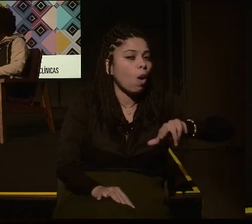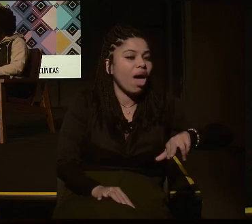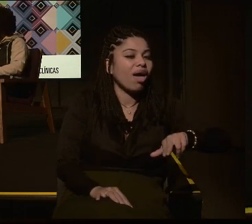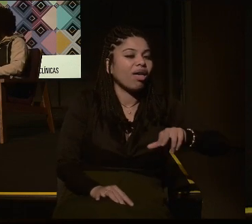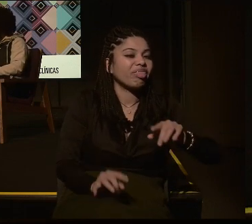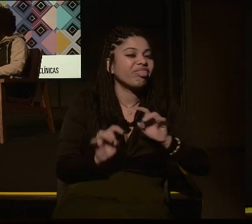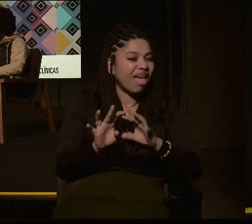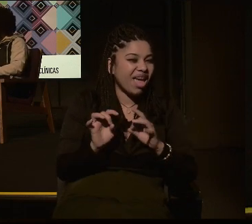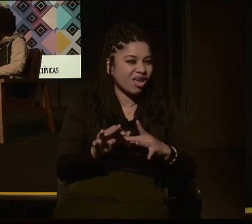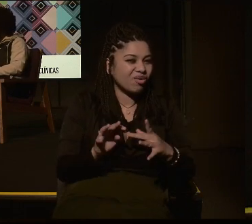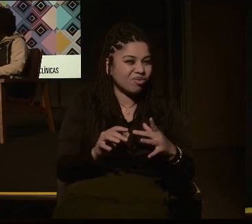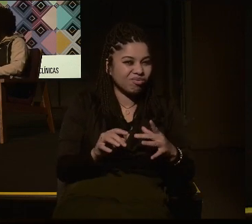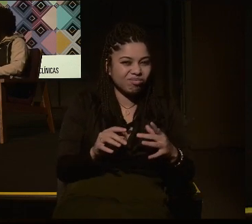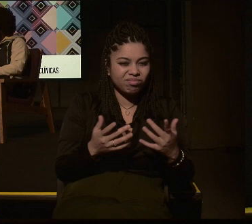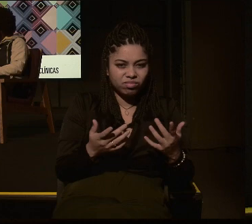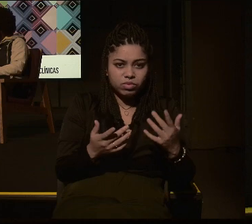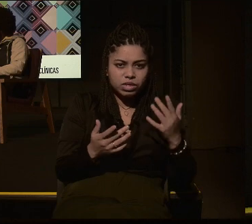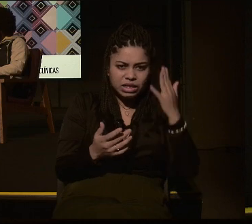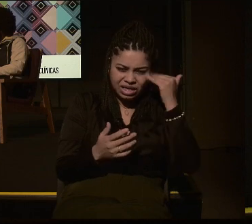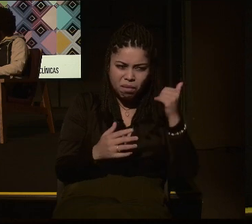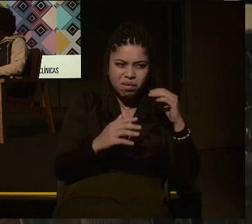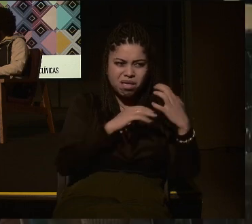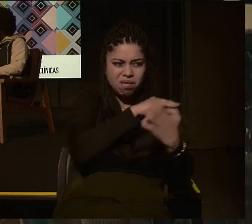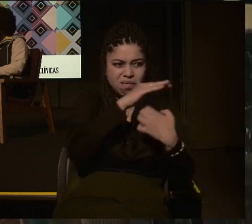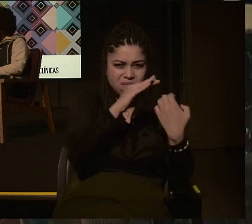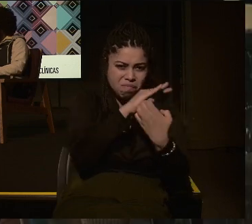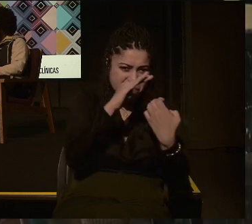elas têm, nessa lógica empresarial,